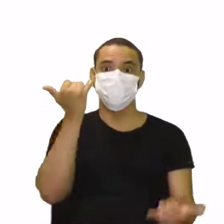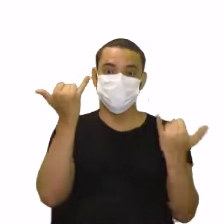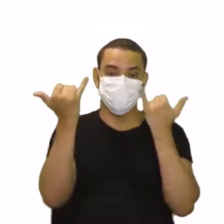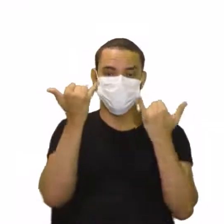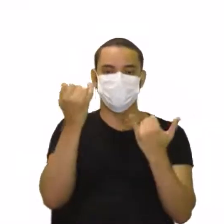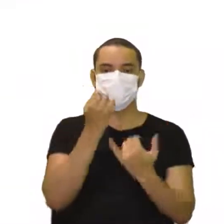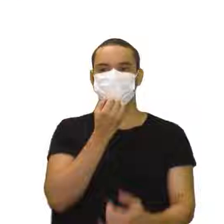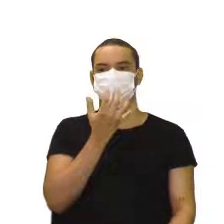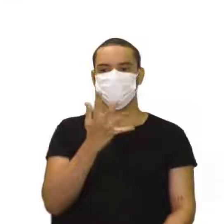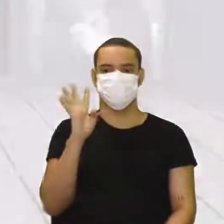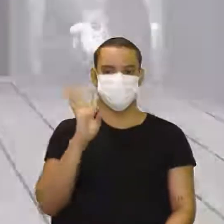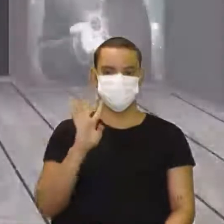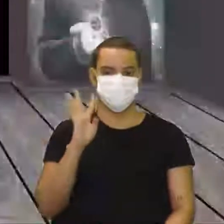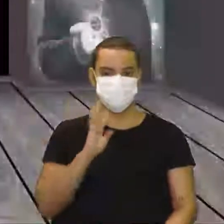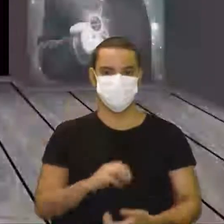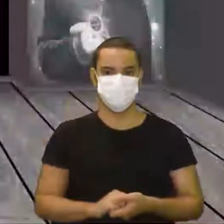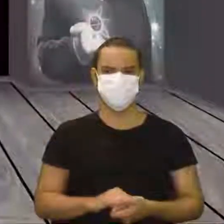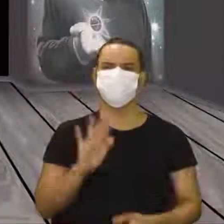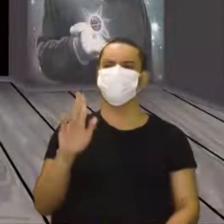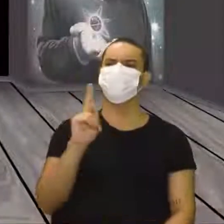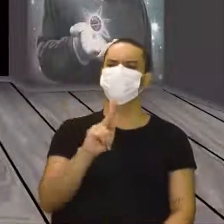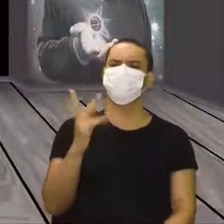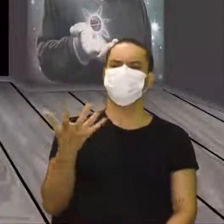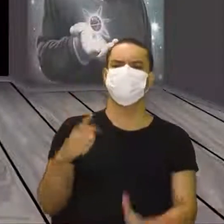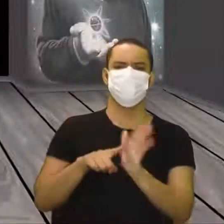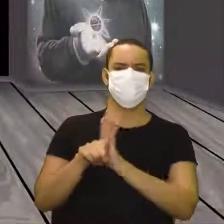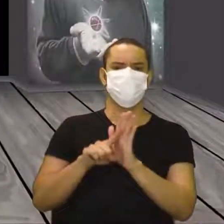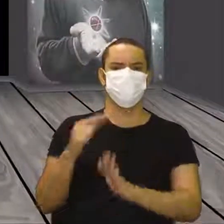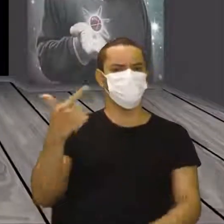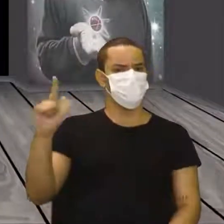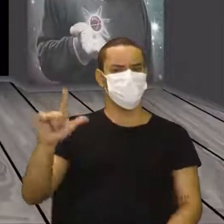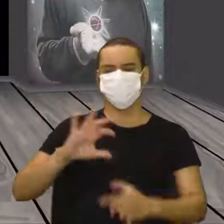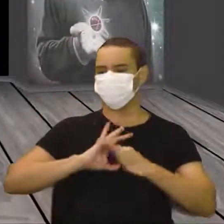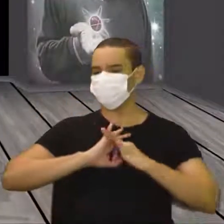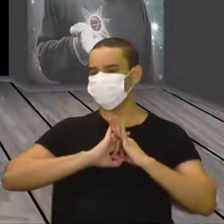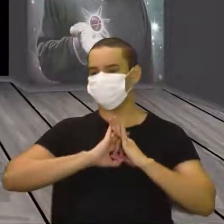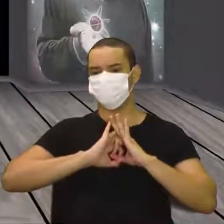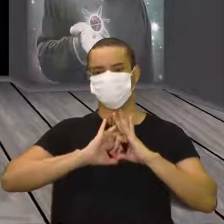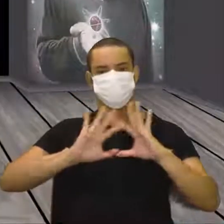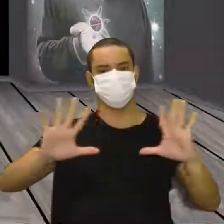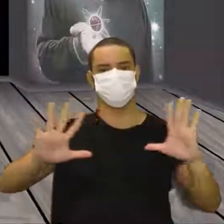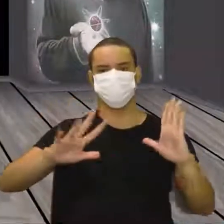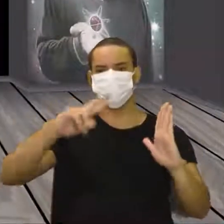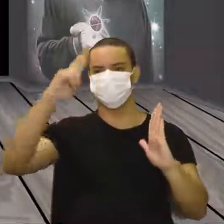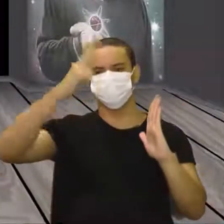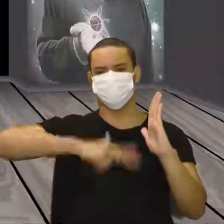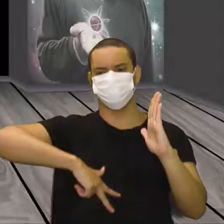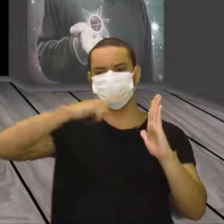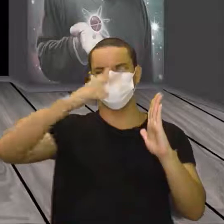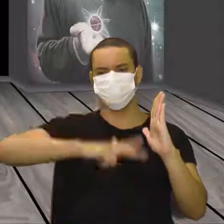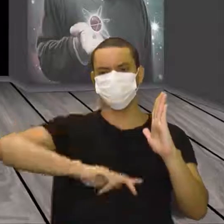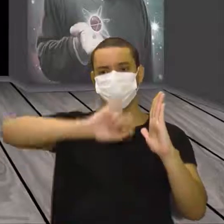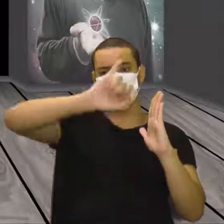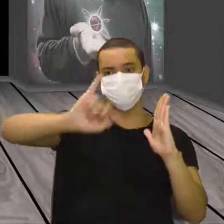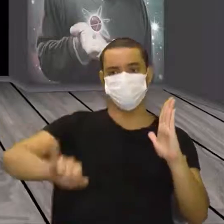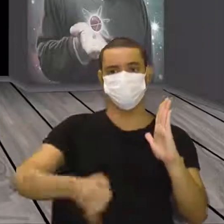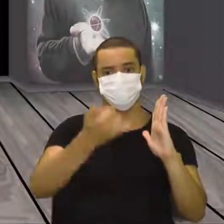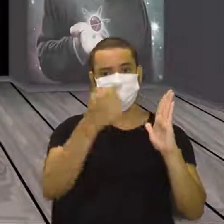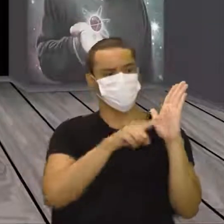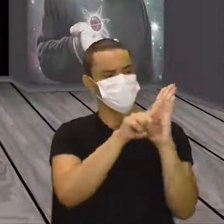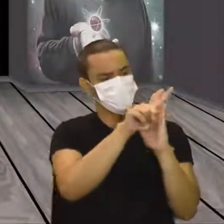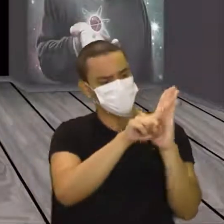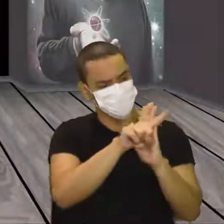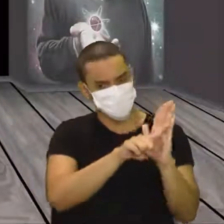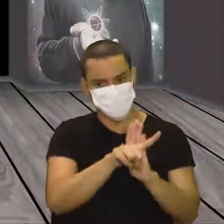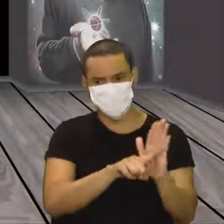legal. Professor, eu quero pesquisar outro. Esteja à vontade, olhem, pesquisem uma